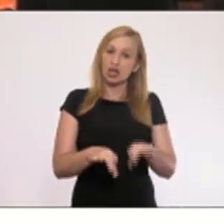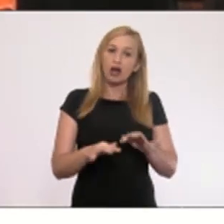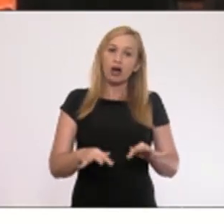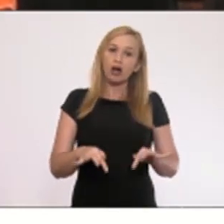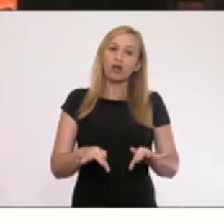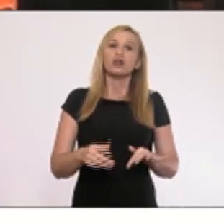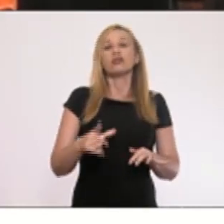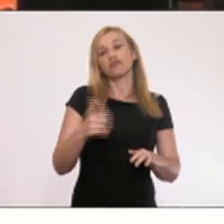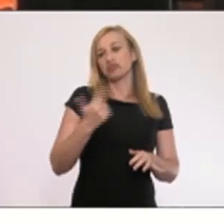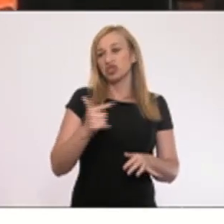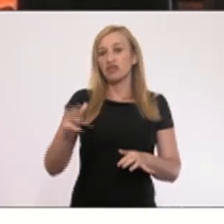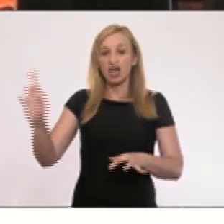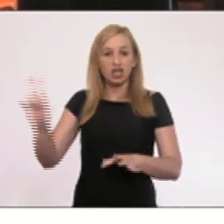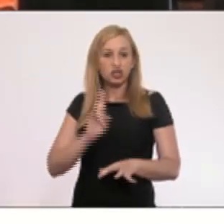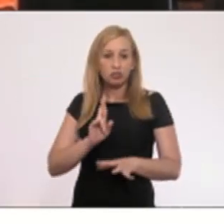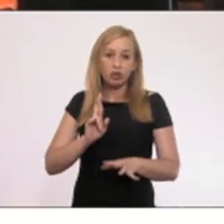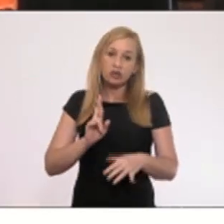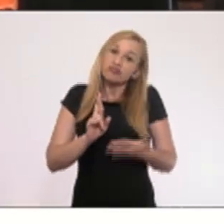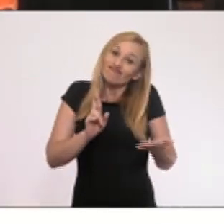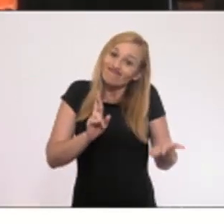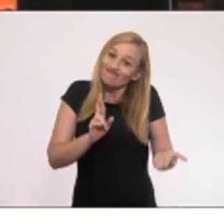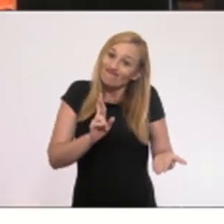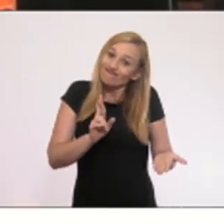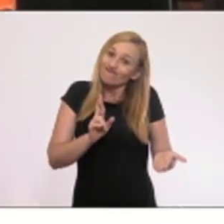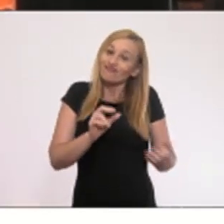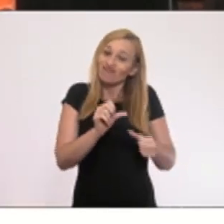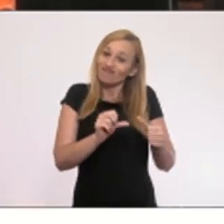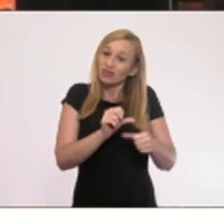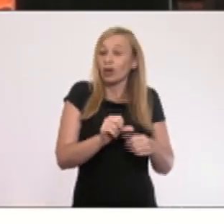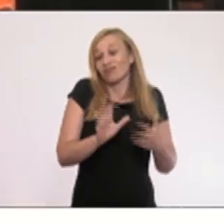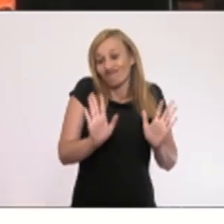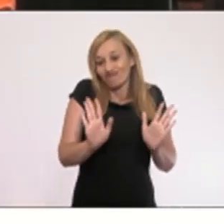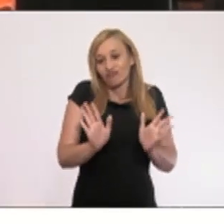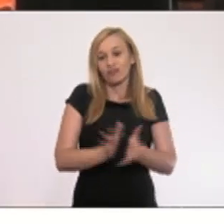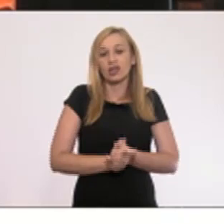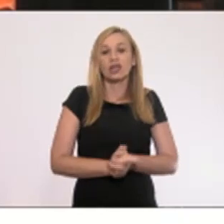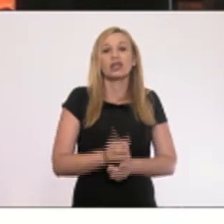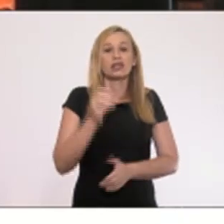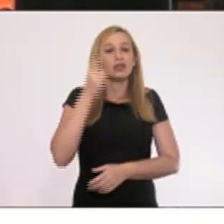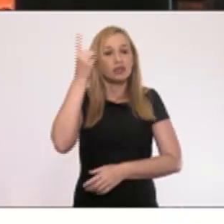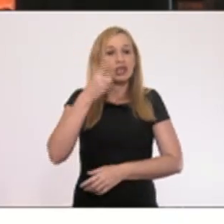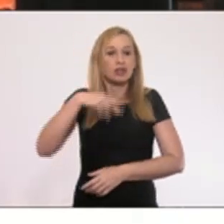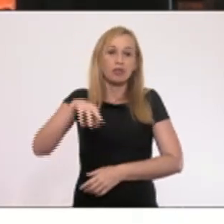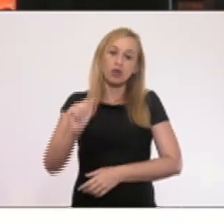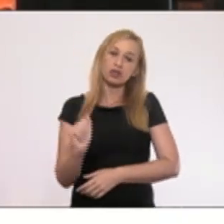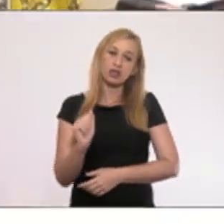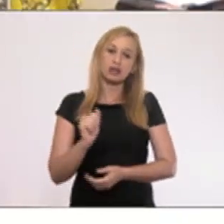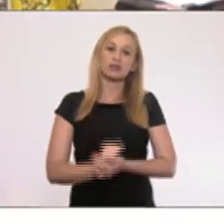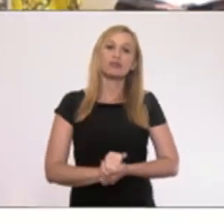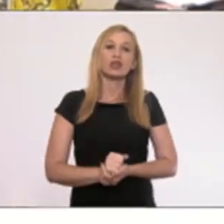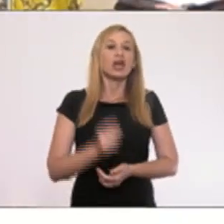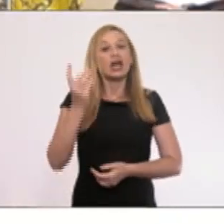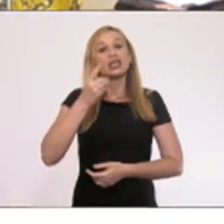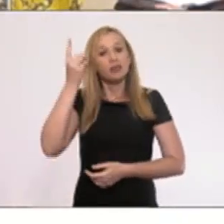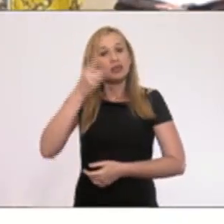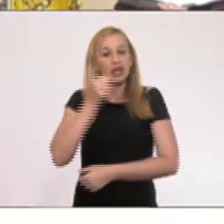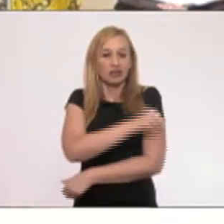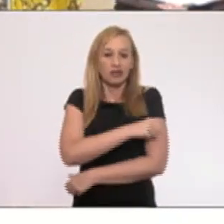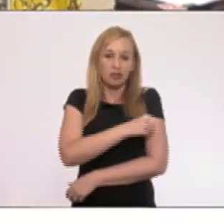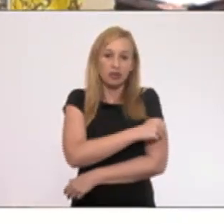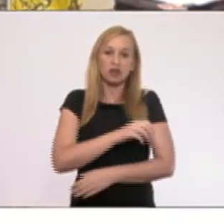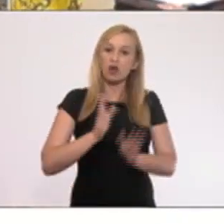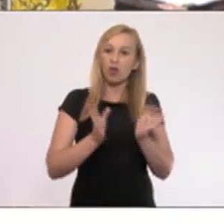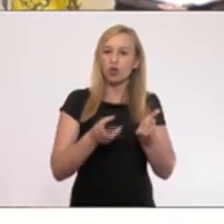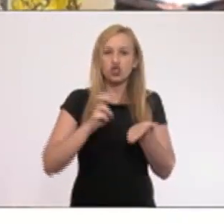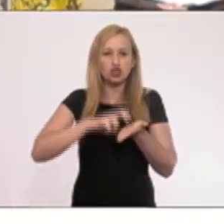não tivermos uma resposta dela, vai transformar em autorizativo. Deputada Mônica. Sim. A deputada enfermeira Rejane, hoje